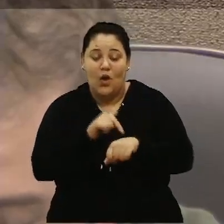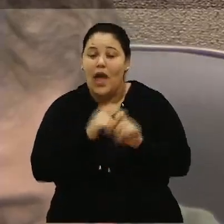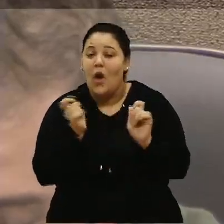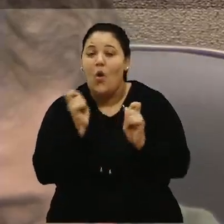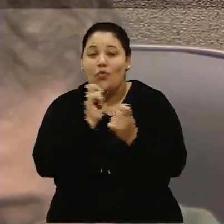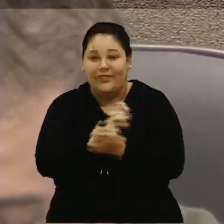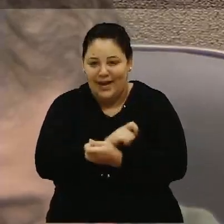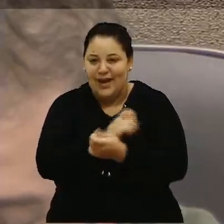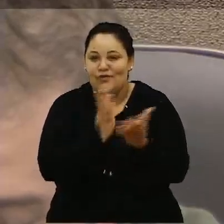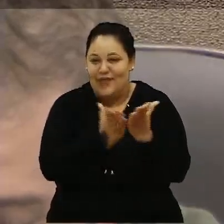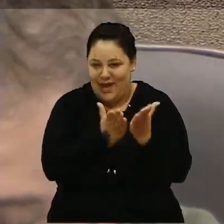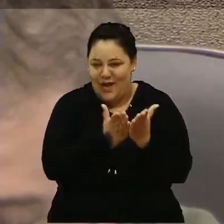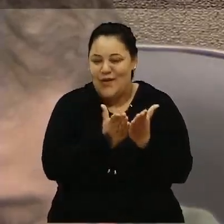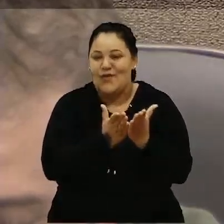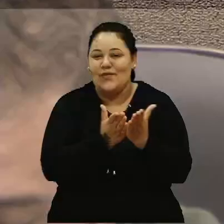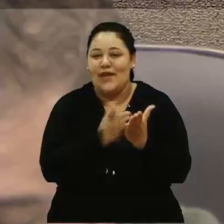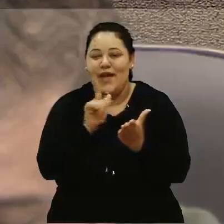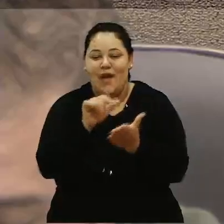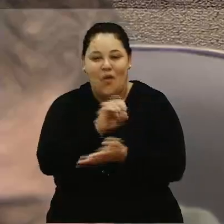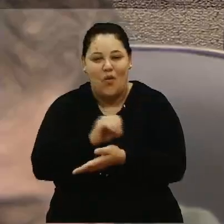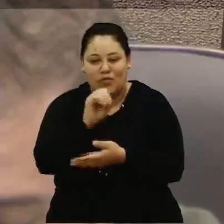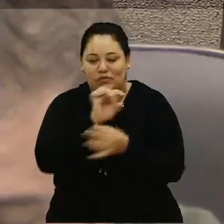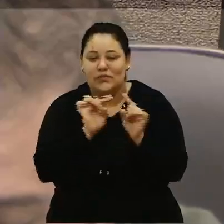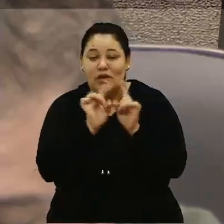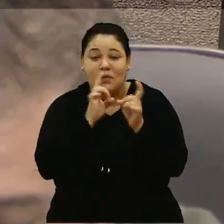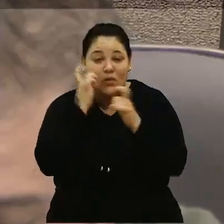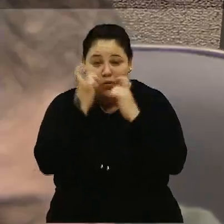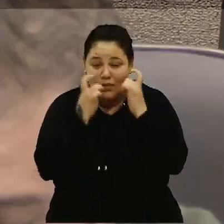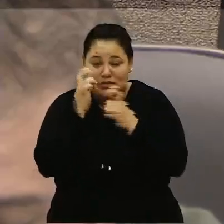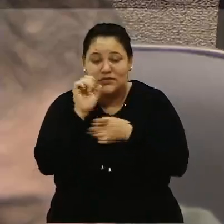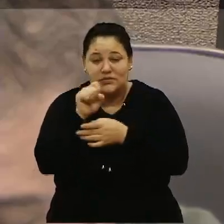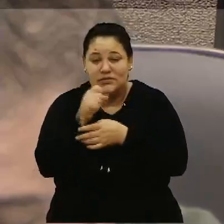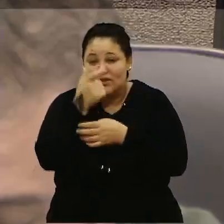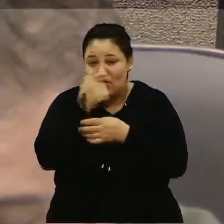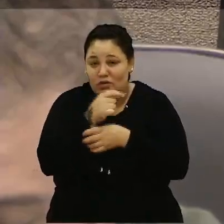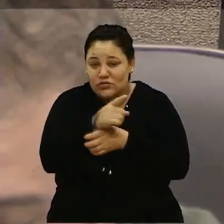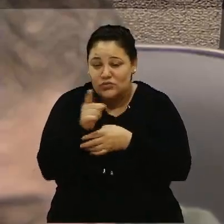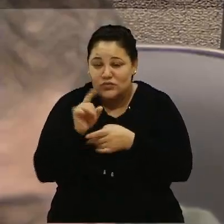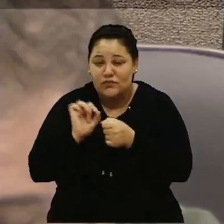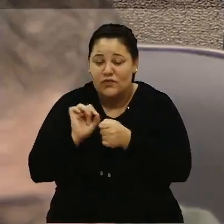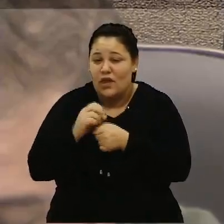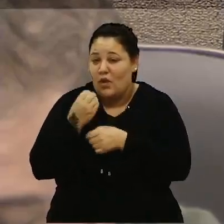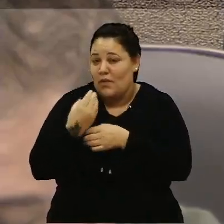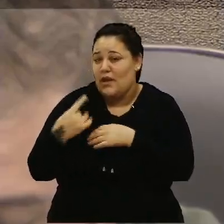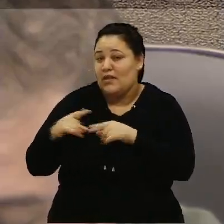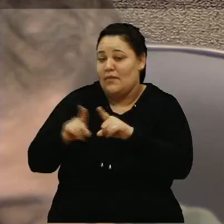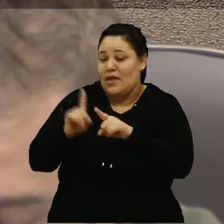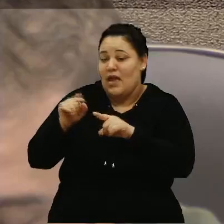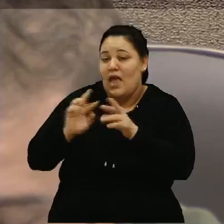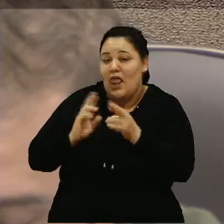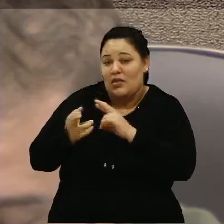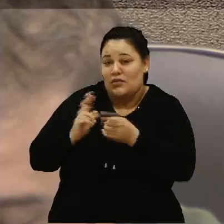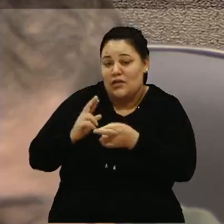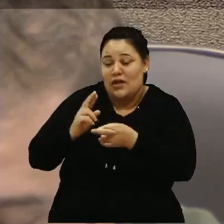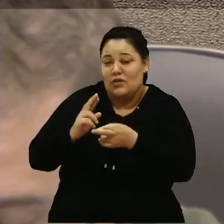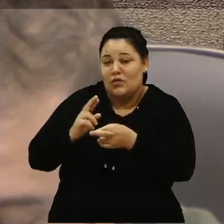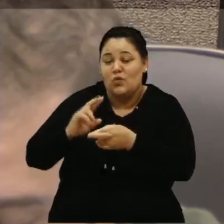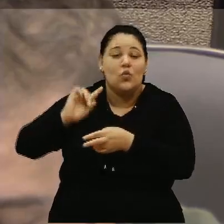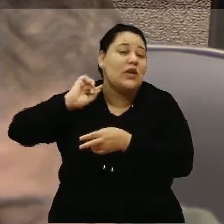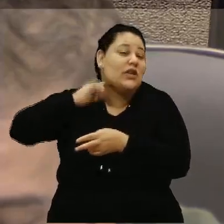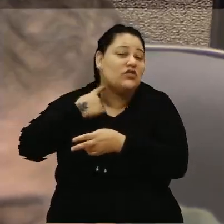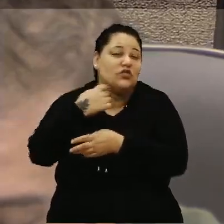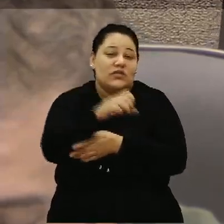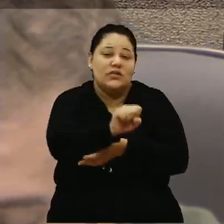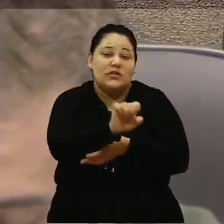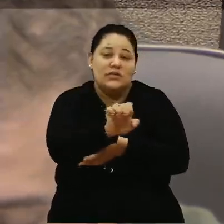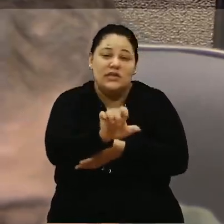maravilhoso. Mas a preocupação, sim, acho que o senhor trouxe muito bem, é a questão do lixo seletivo, né? A gente tem que